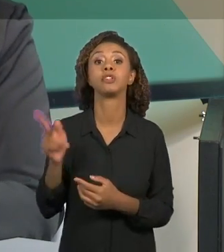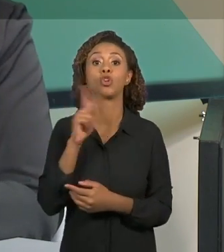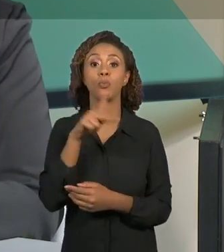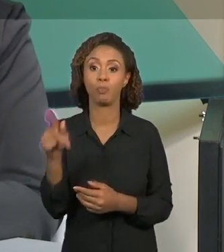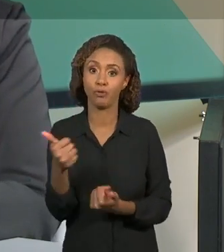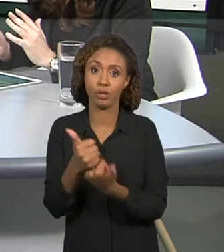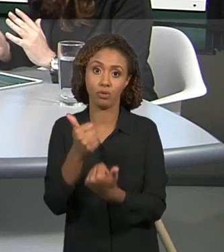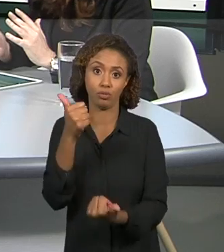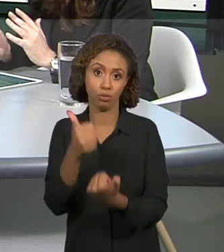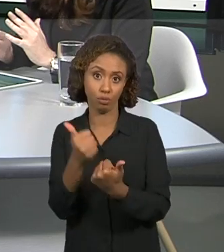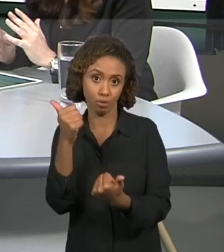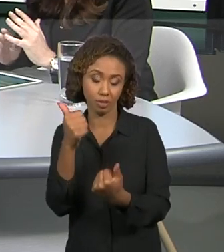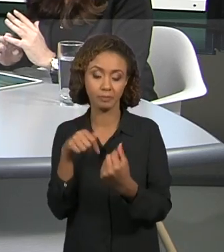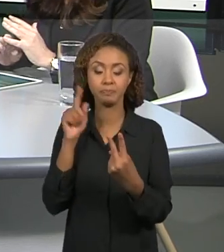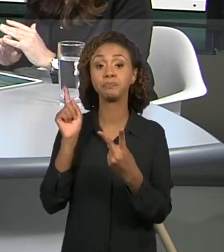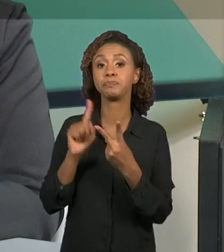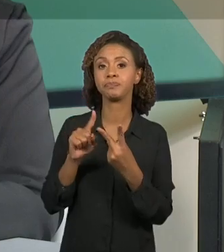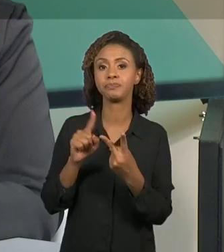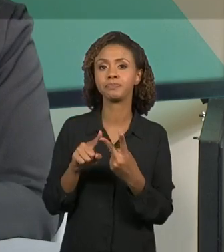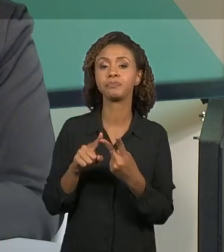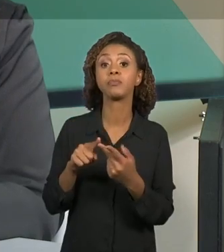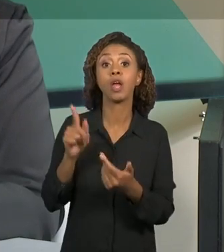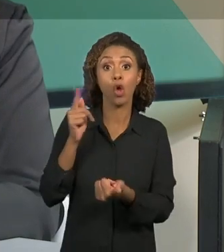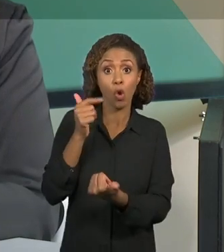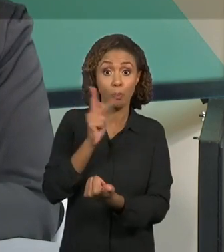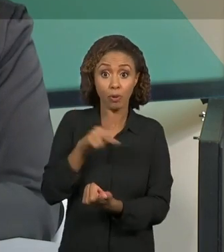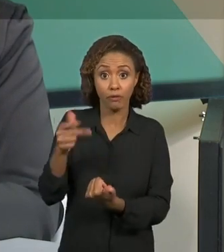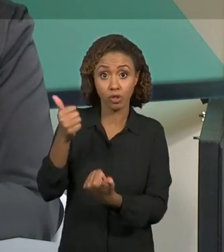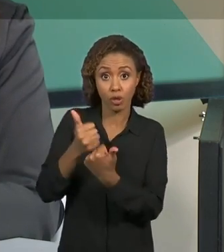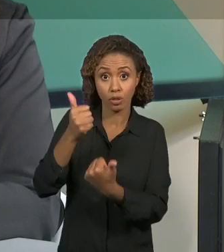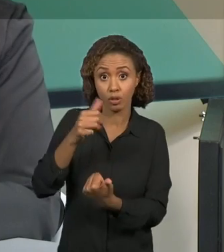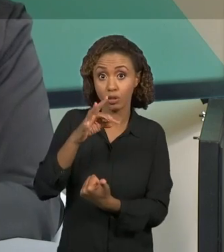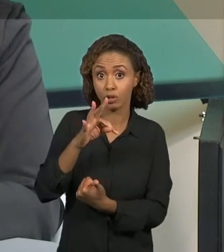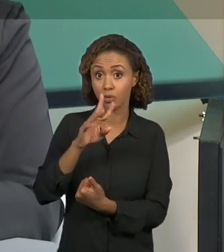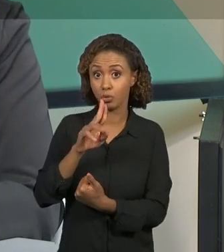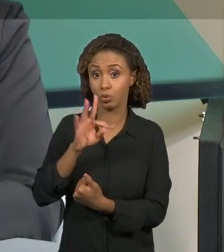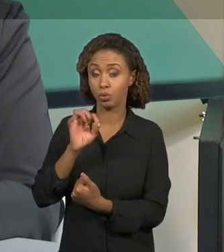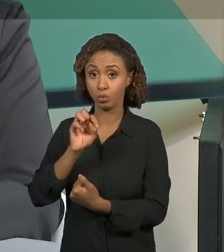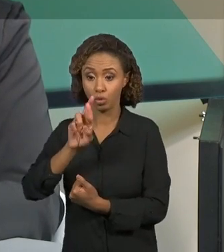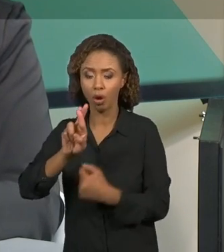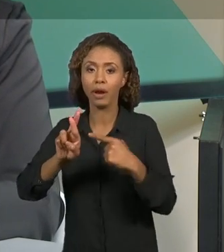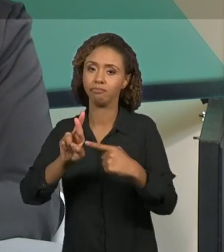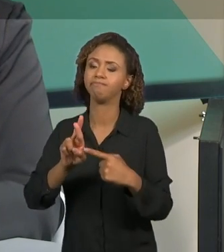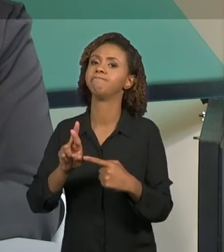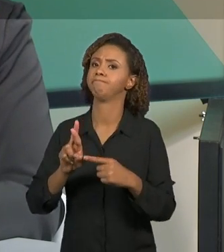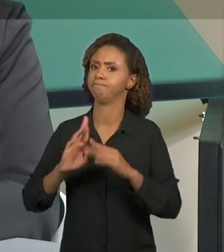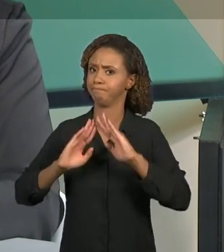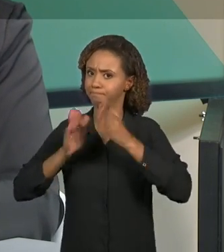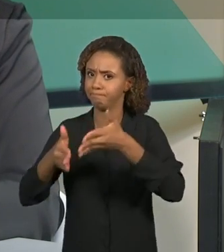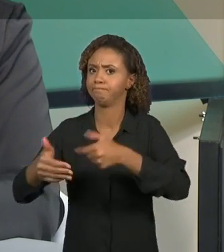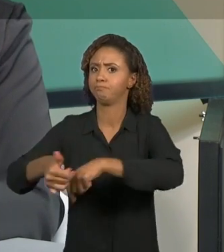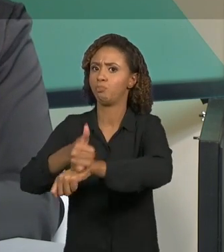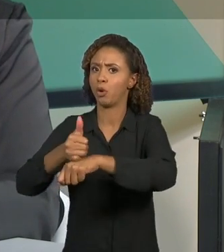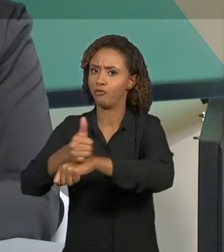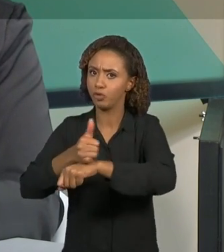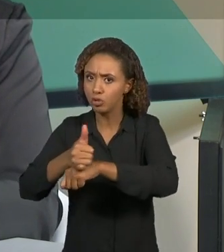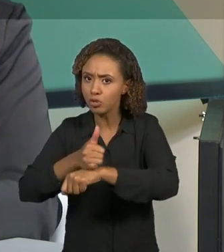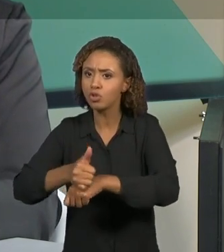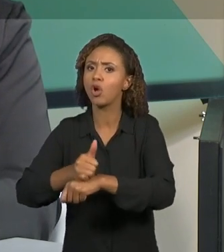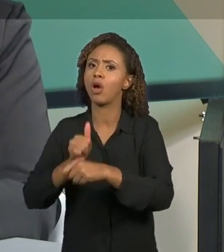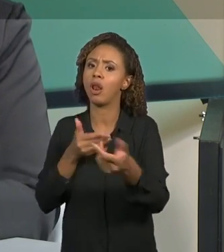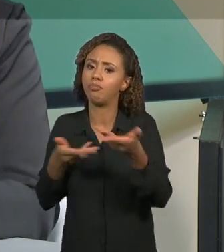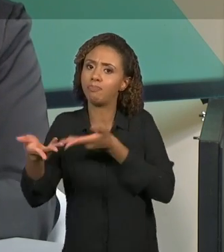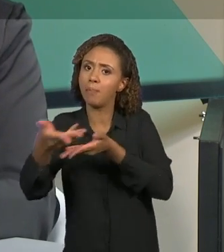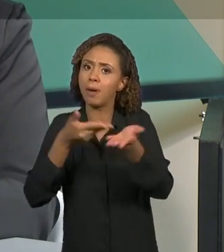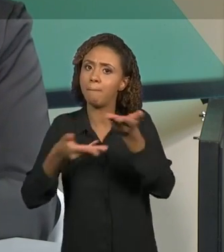o tutor conforme o próprio estado disse o tutor é um especialista tá preparado para trabalhar com você para